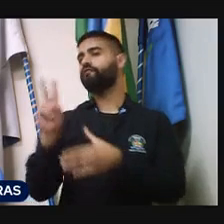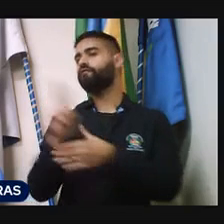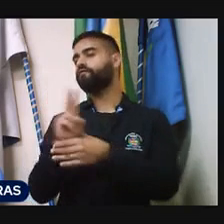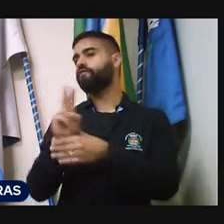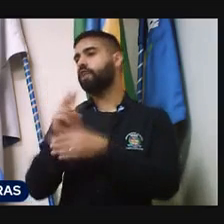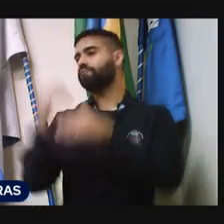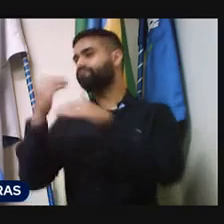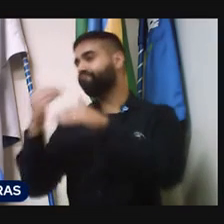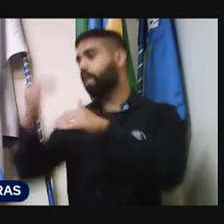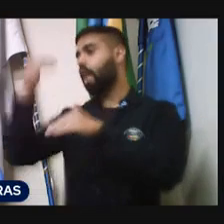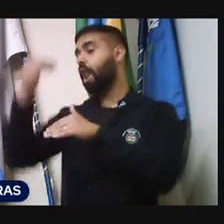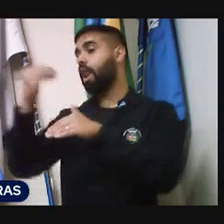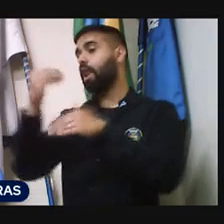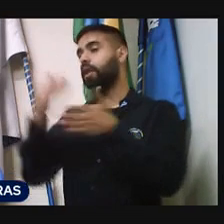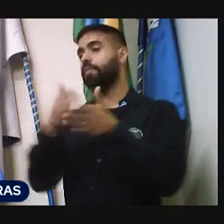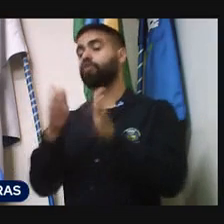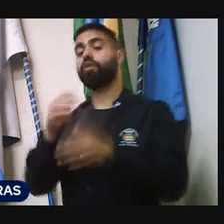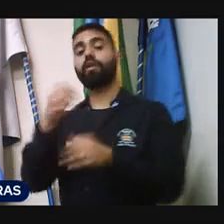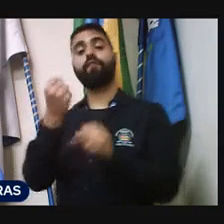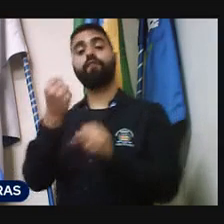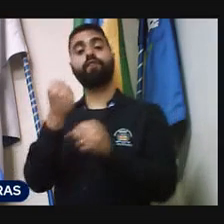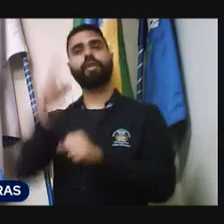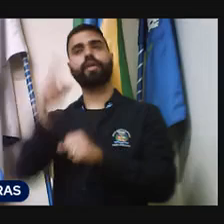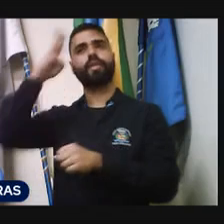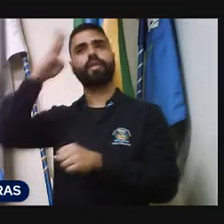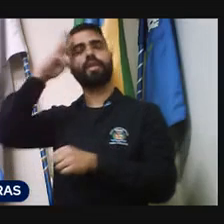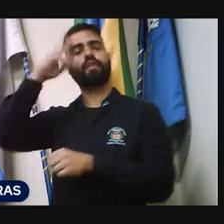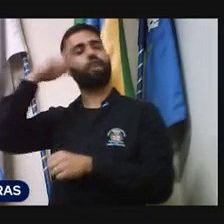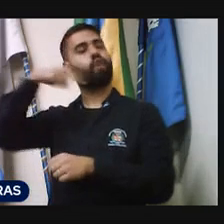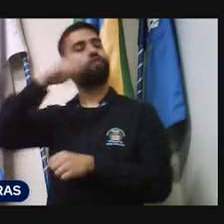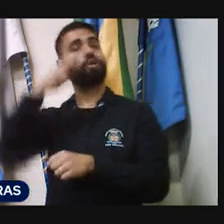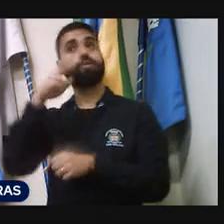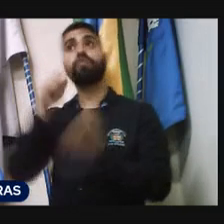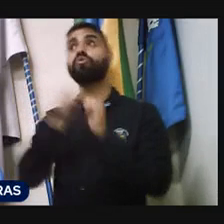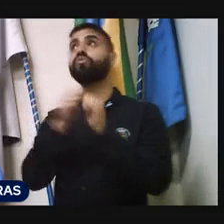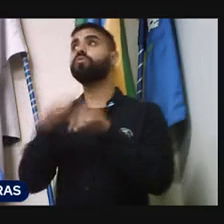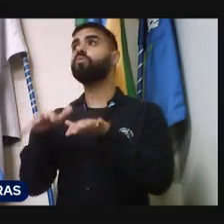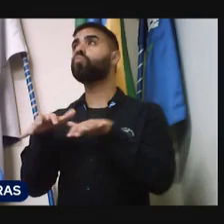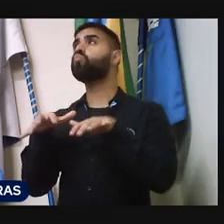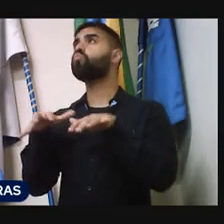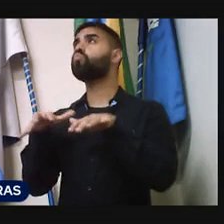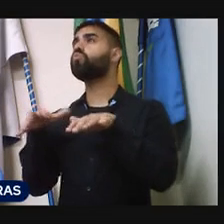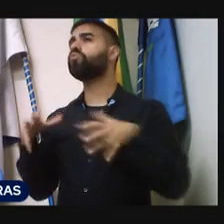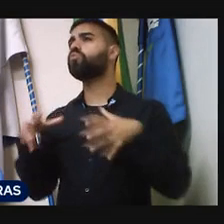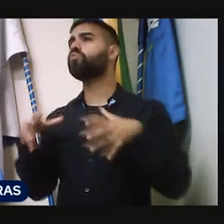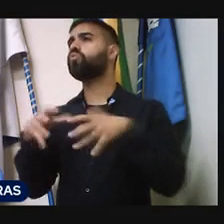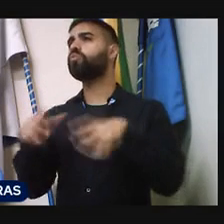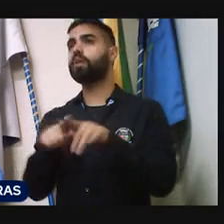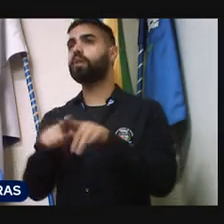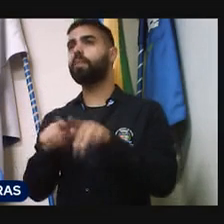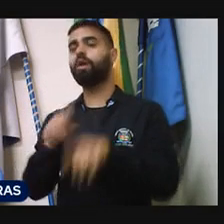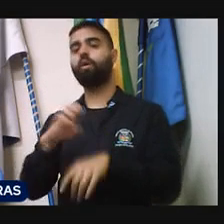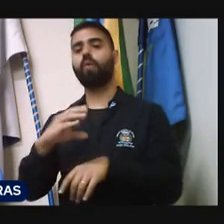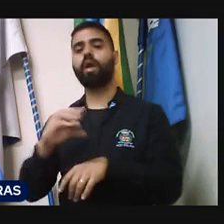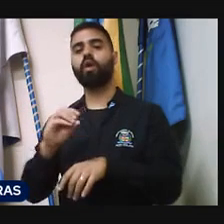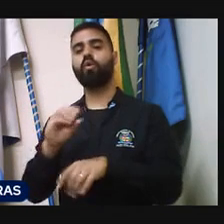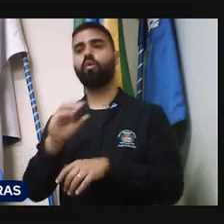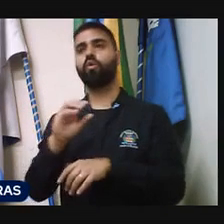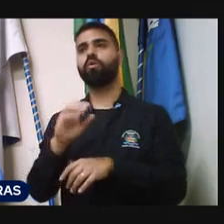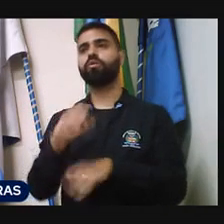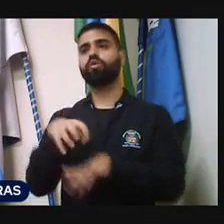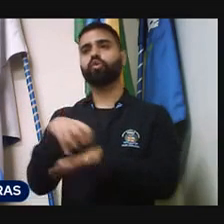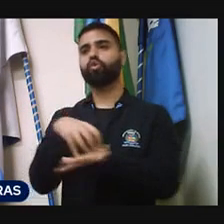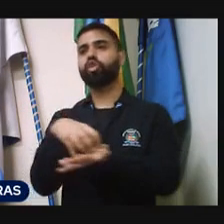no próprio na abertura em Vassouras na terça-feira pude acompanhar um grupo também ligado ao ecoturismo vamos lá no